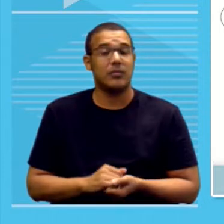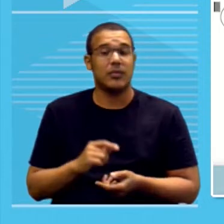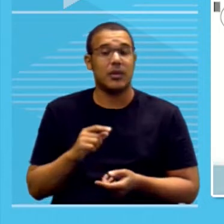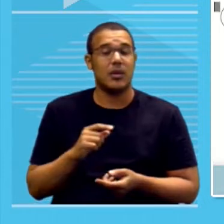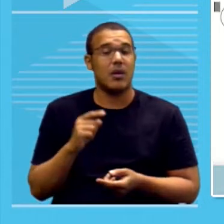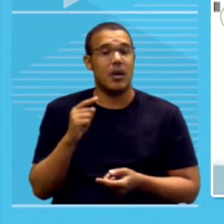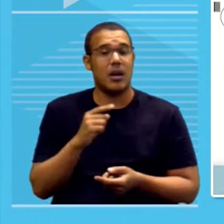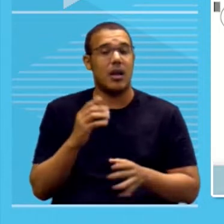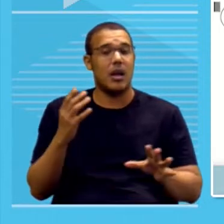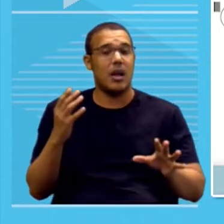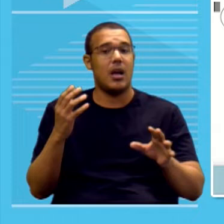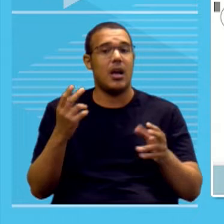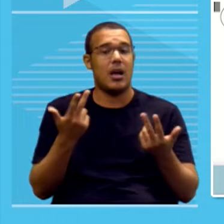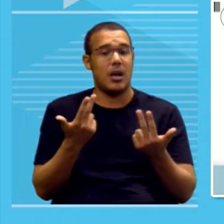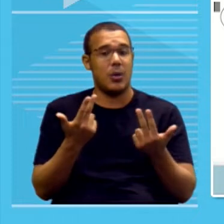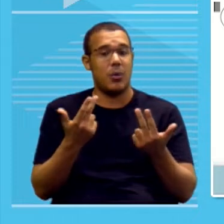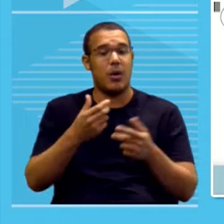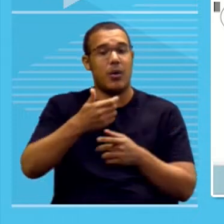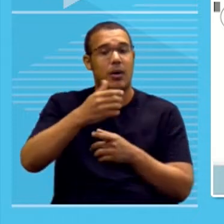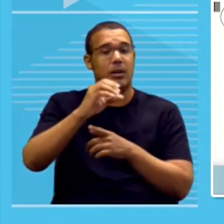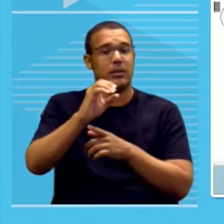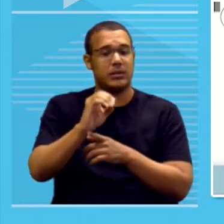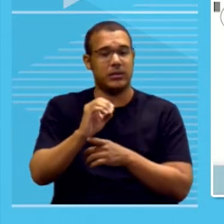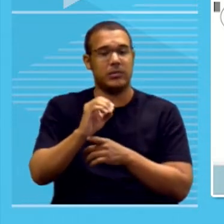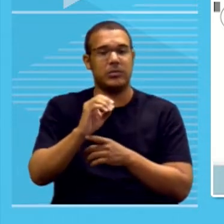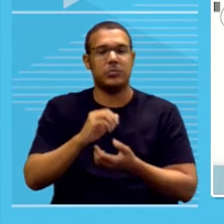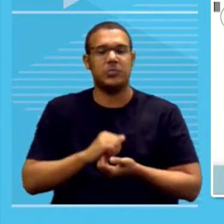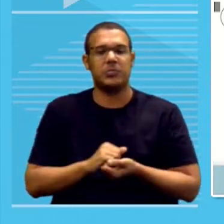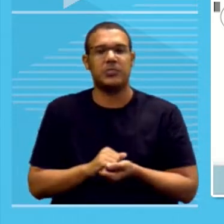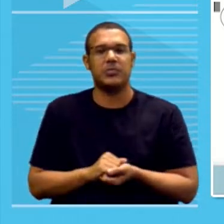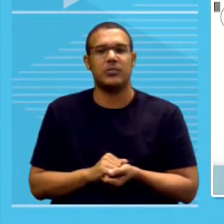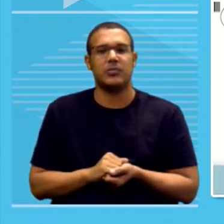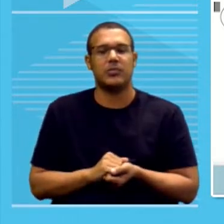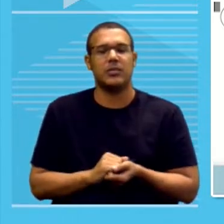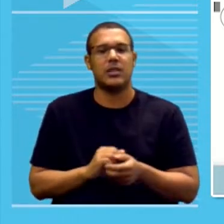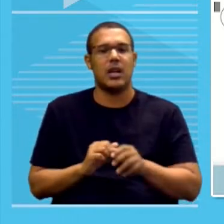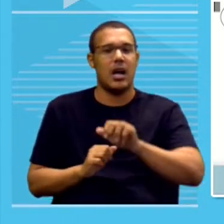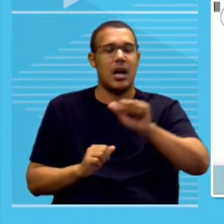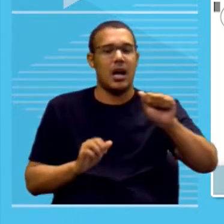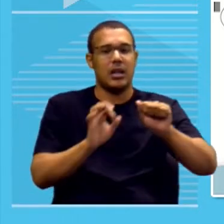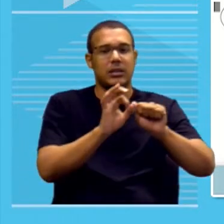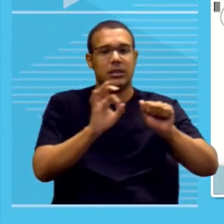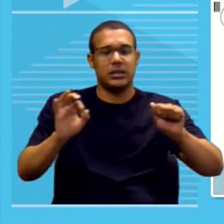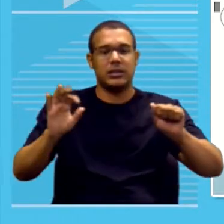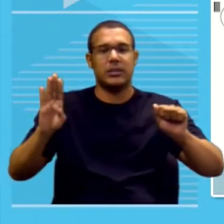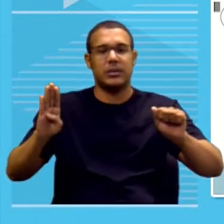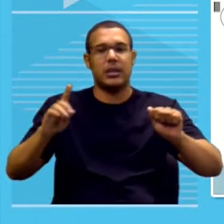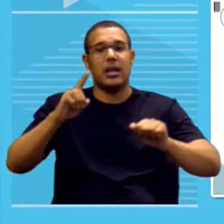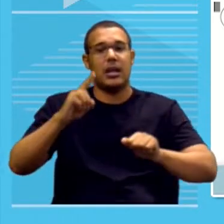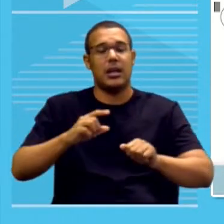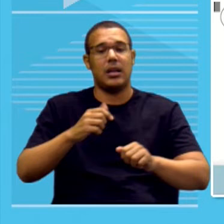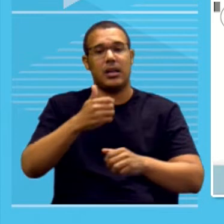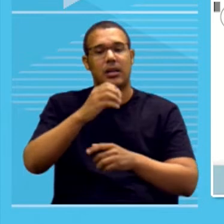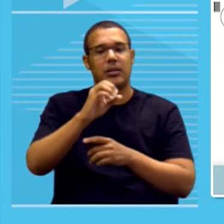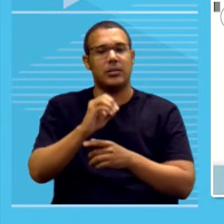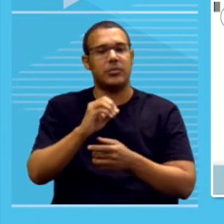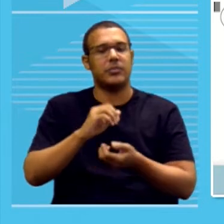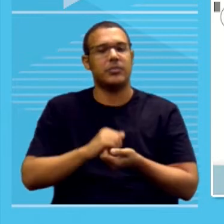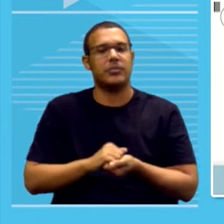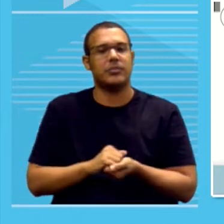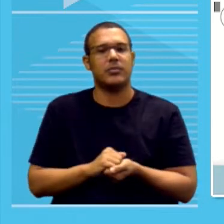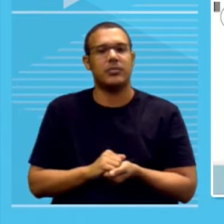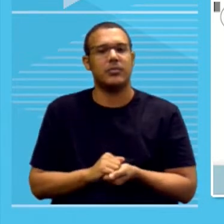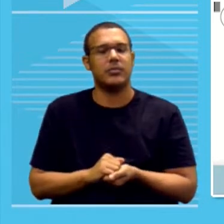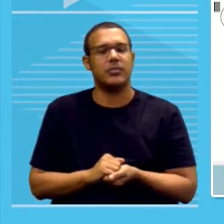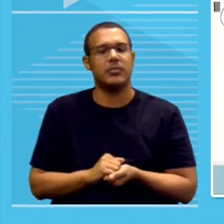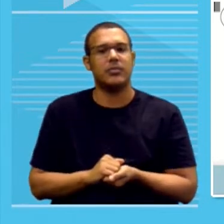igual a quanto 10 gente a distância do a para o b vai ser igual a 10 que que